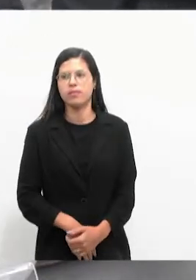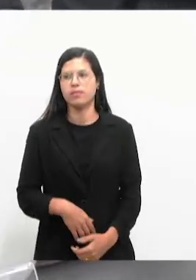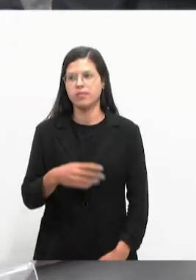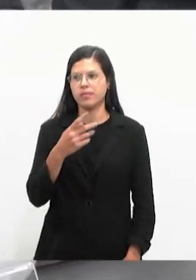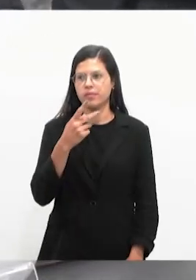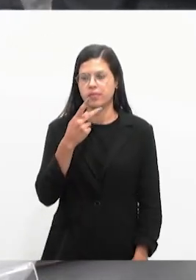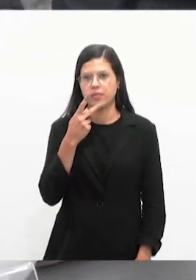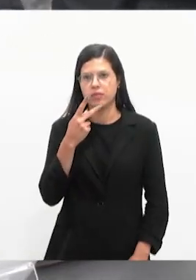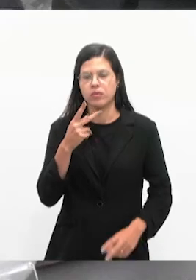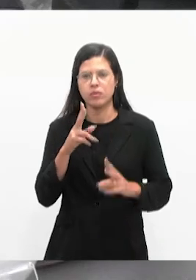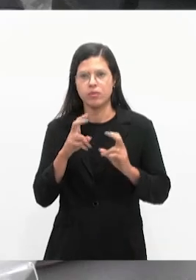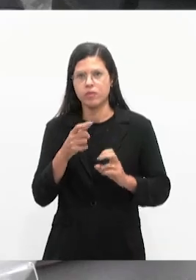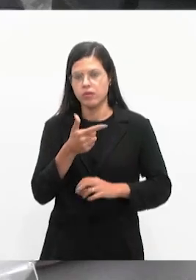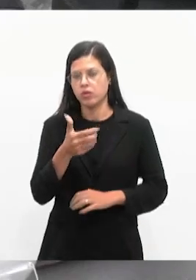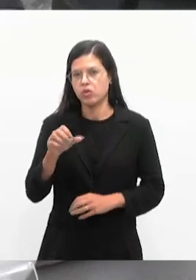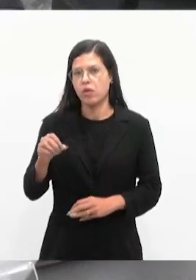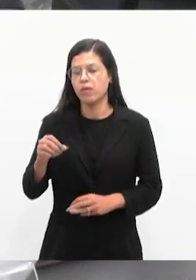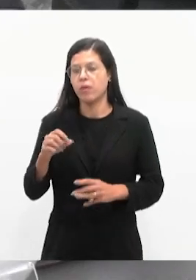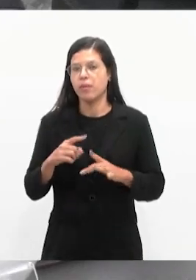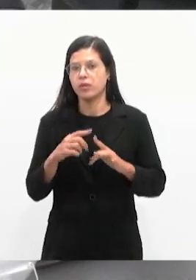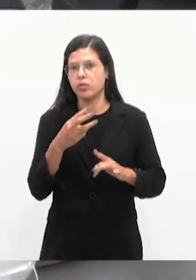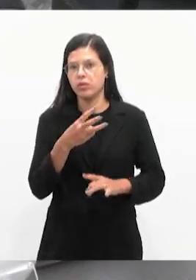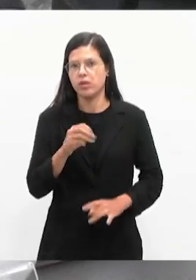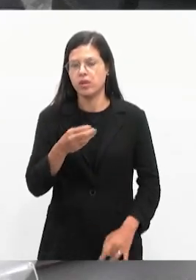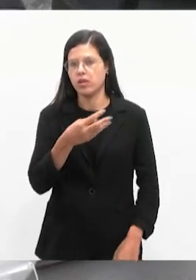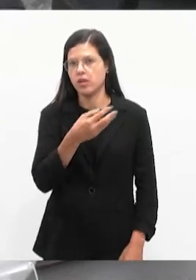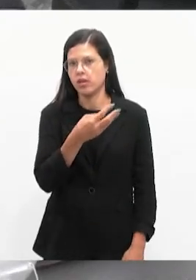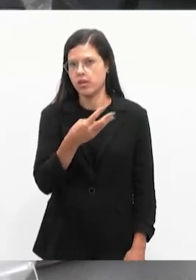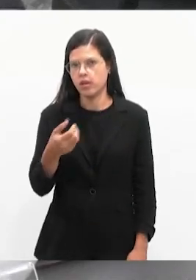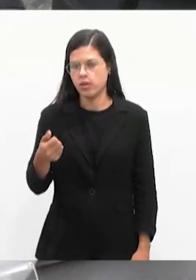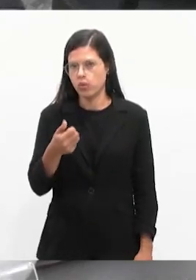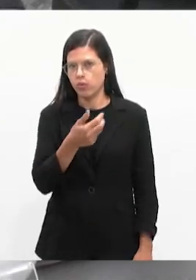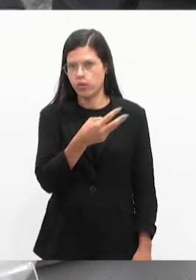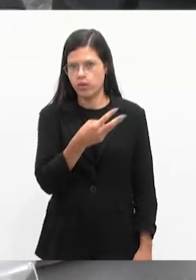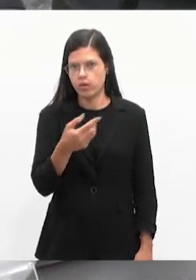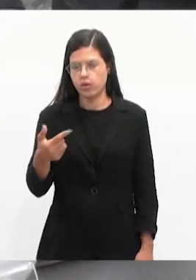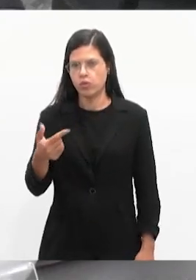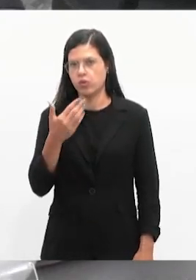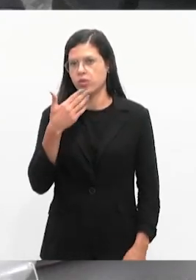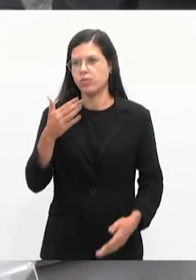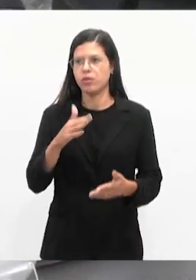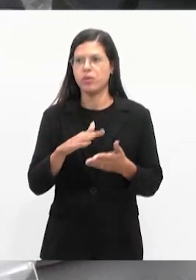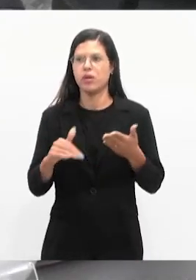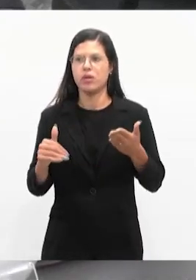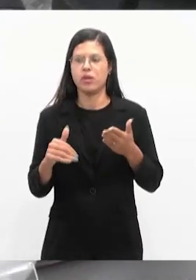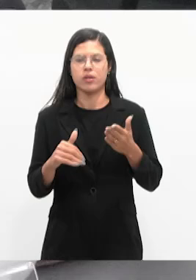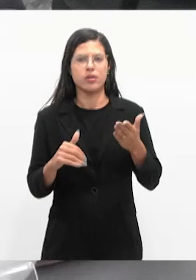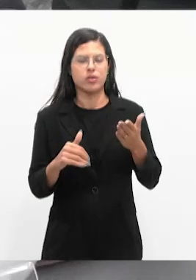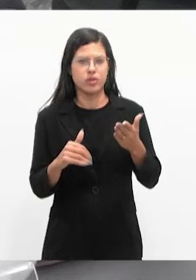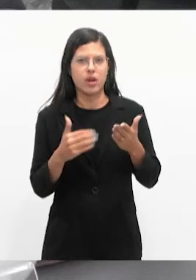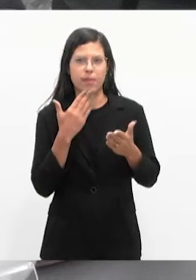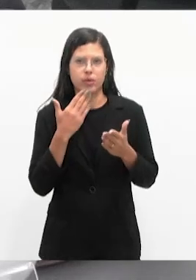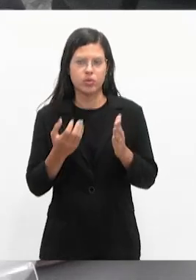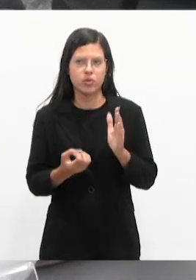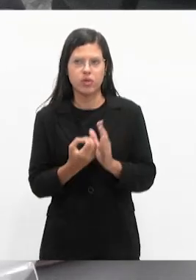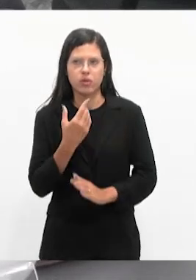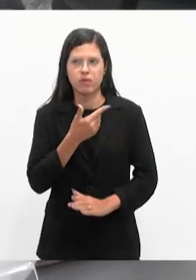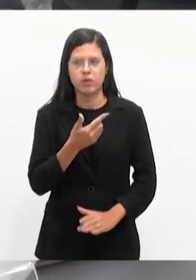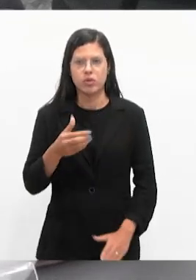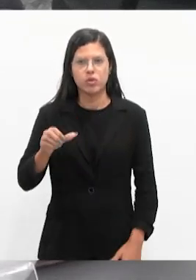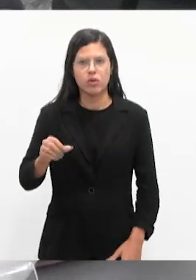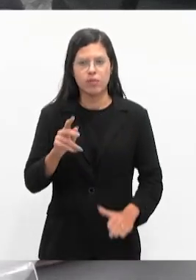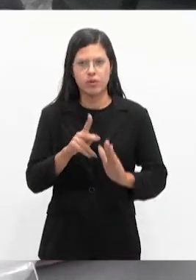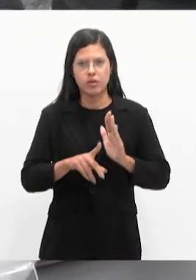foram solicitados para retirada de pauta a pedido do autor. Então, o 29 é o projeto de